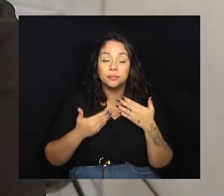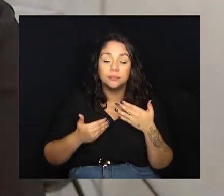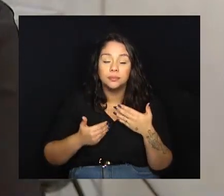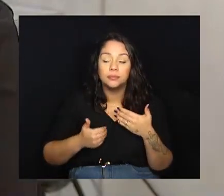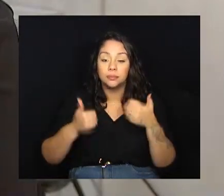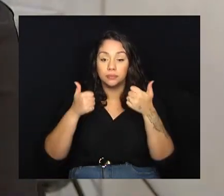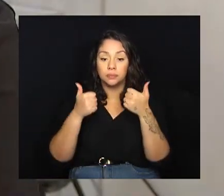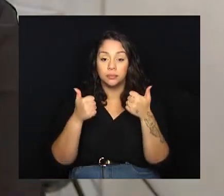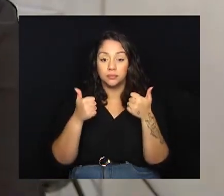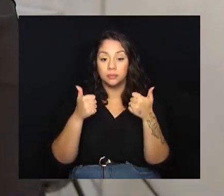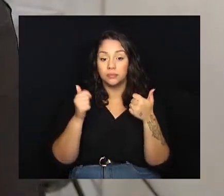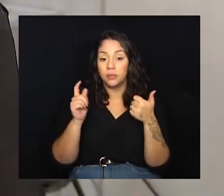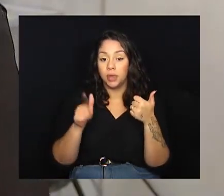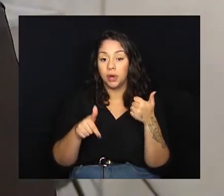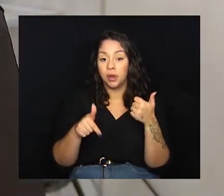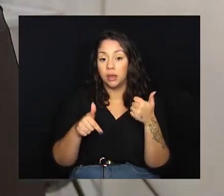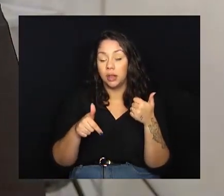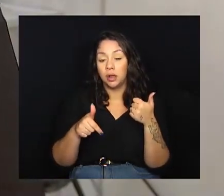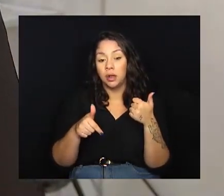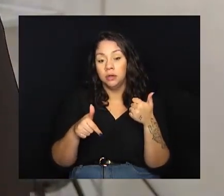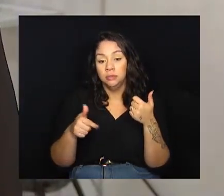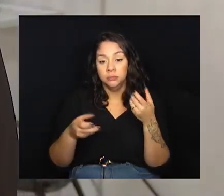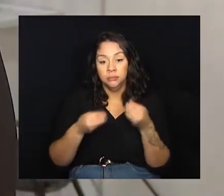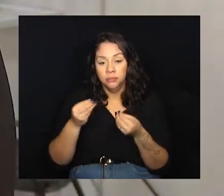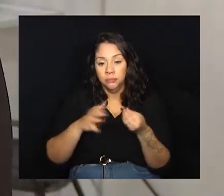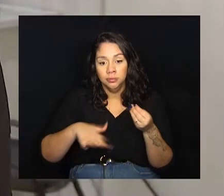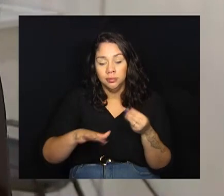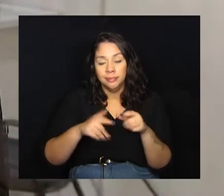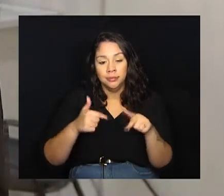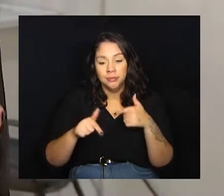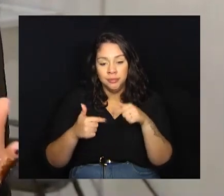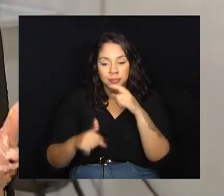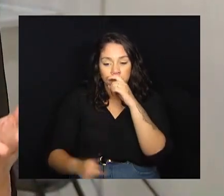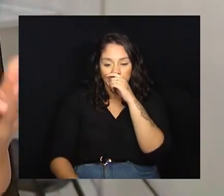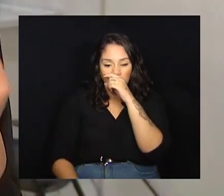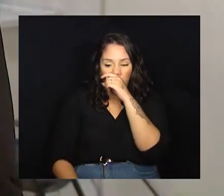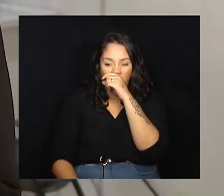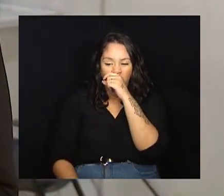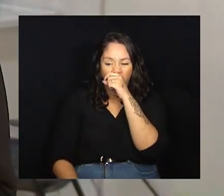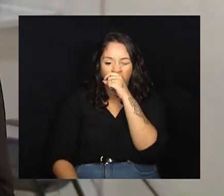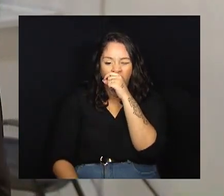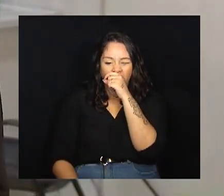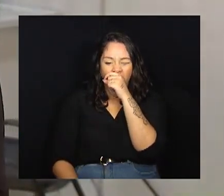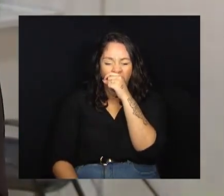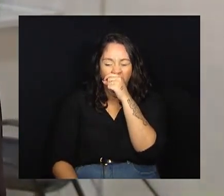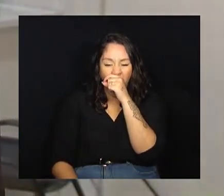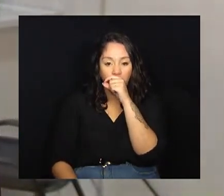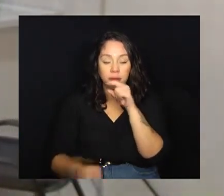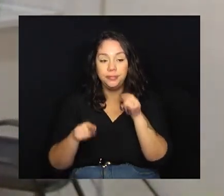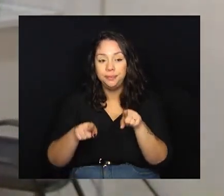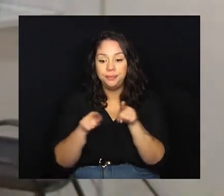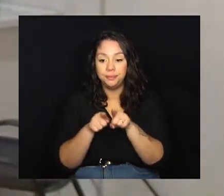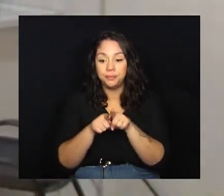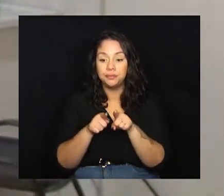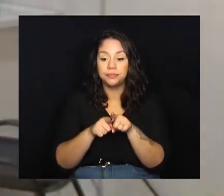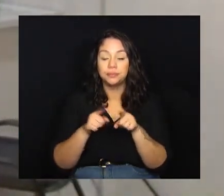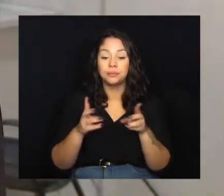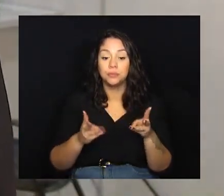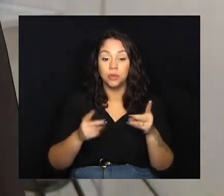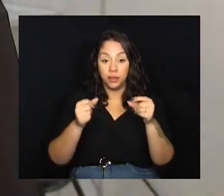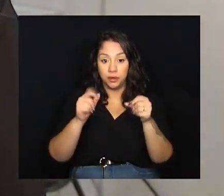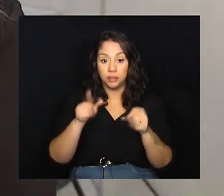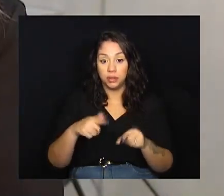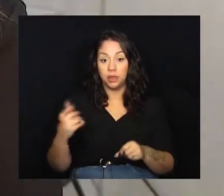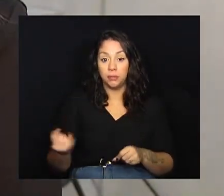nesse sentido de colocação no mercado de trabalho é com isso ele busca também qualificação que é outro ponto muito importante né